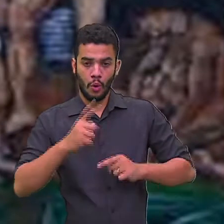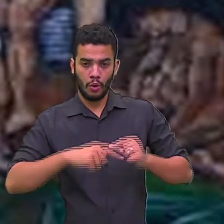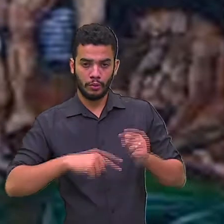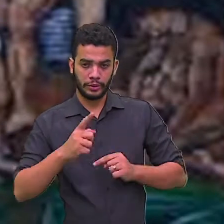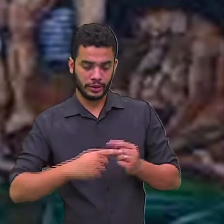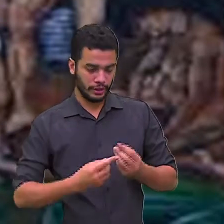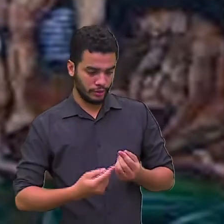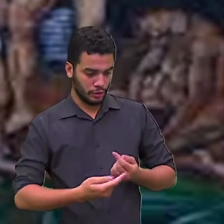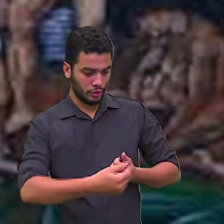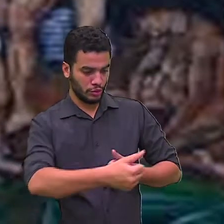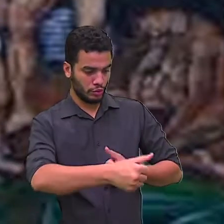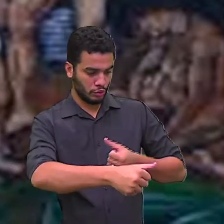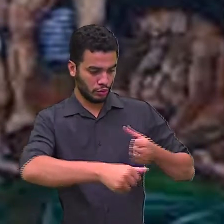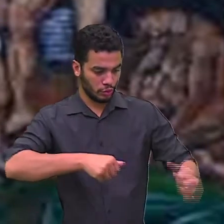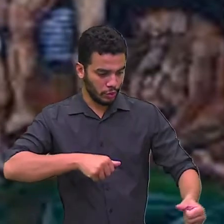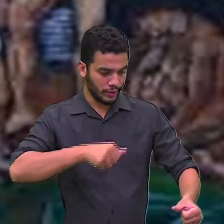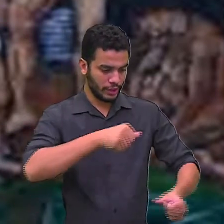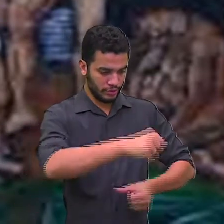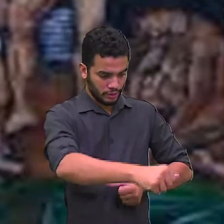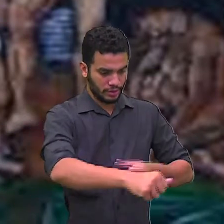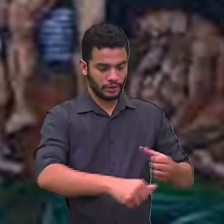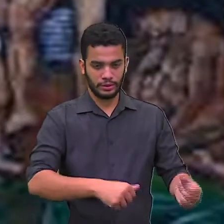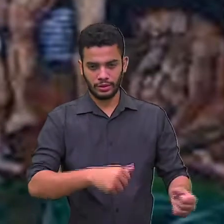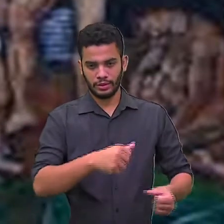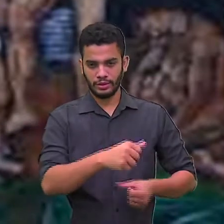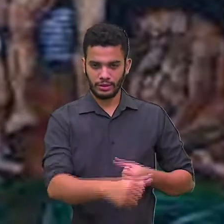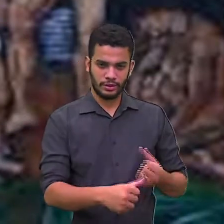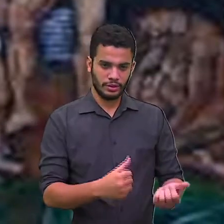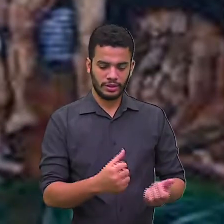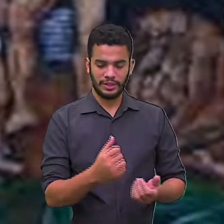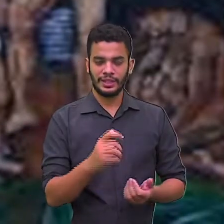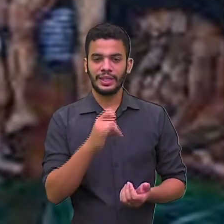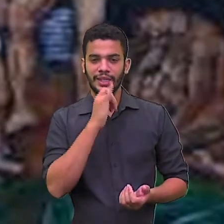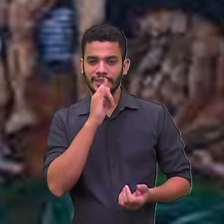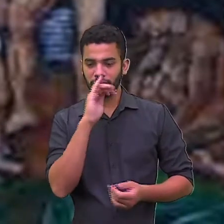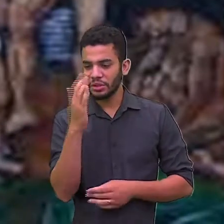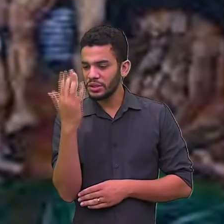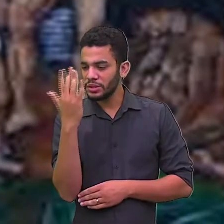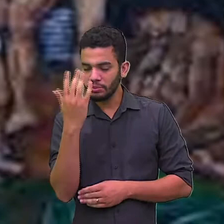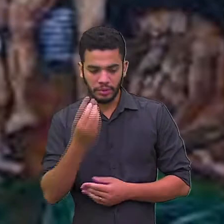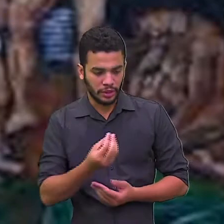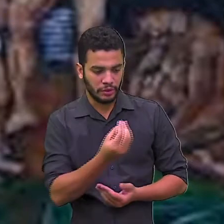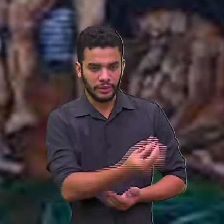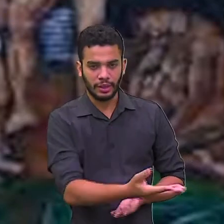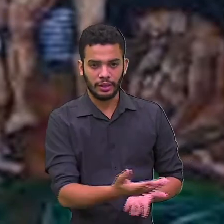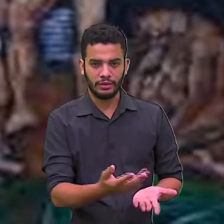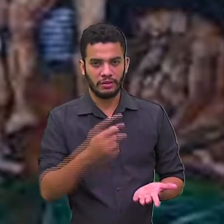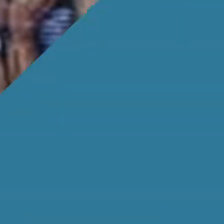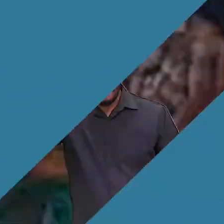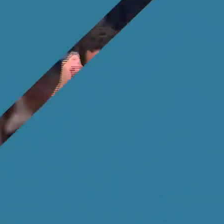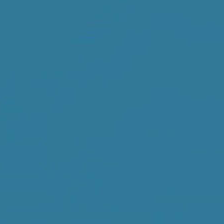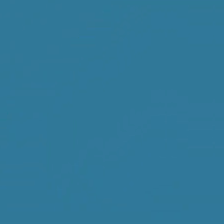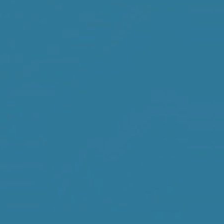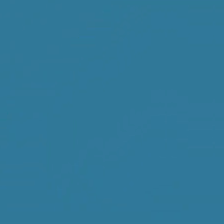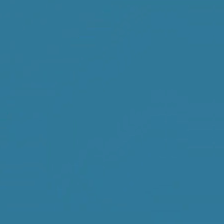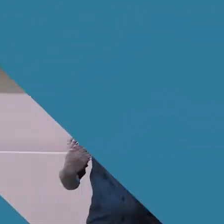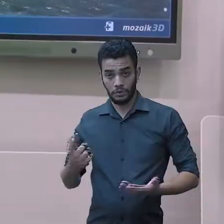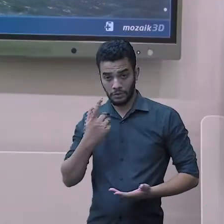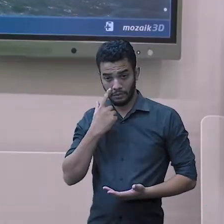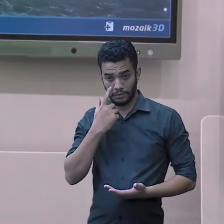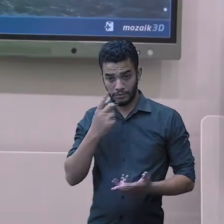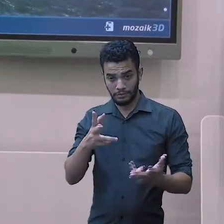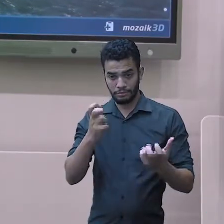implantar a escravidão. Por mais significativa que seja essa imagem colorida,